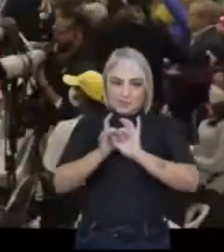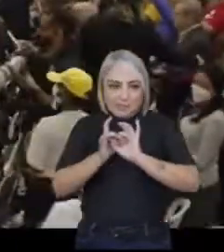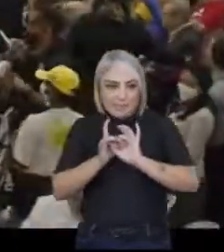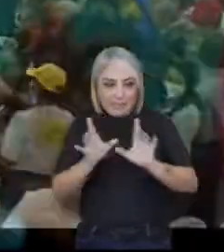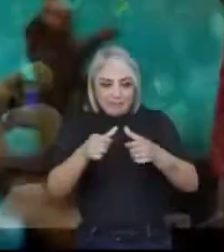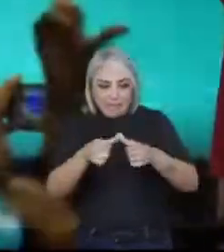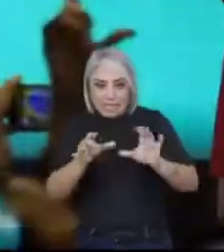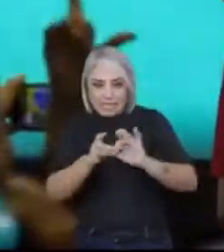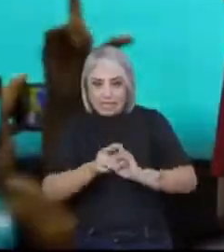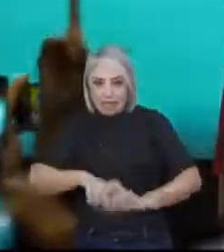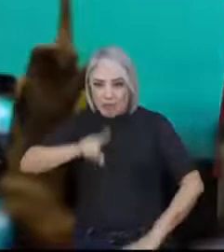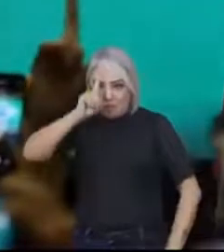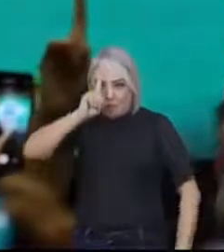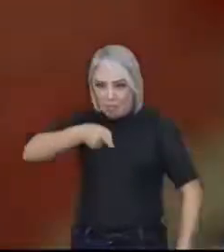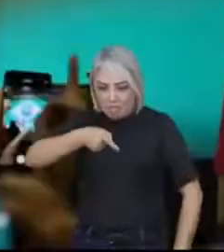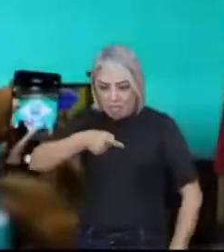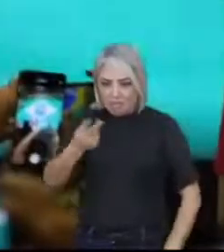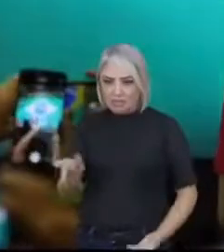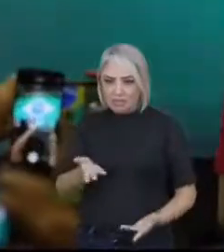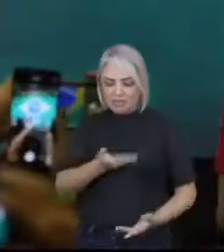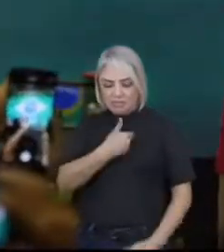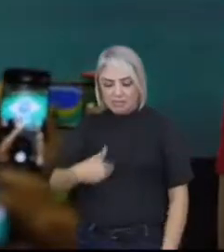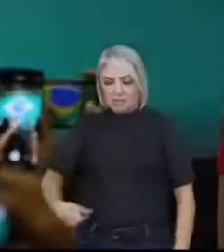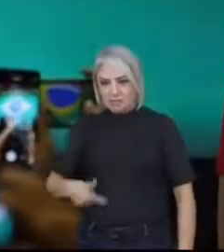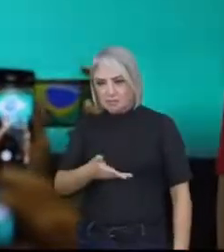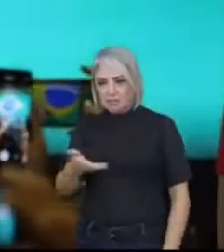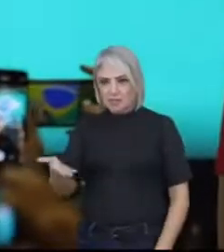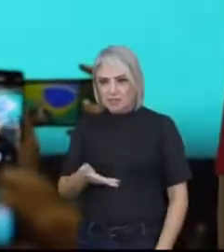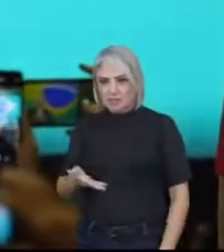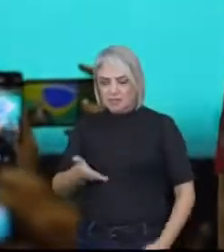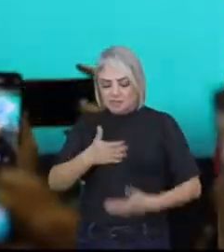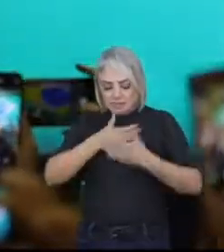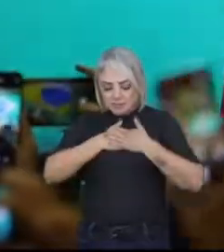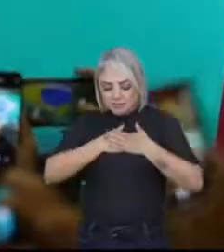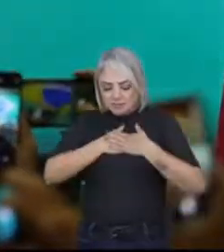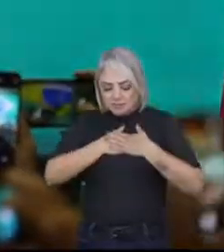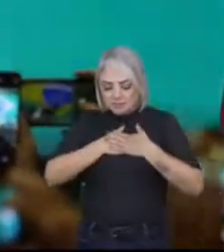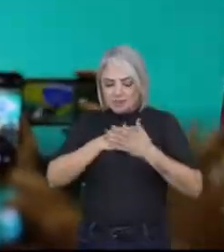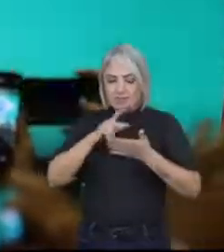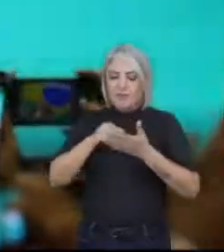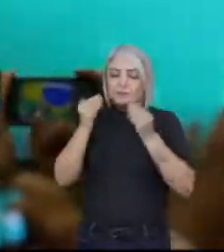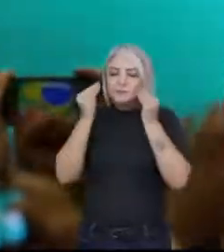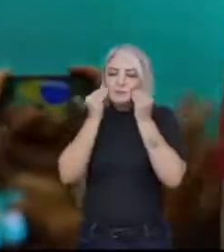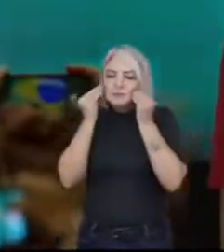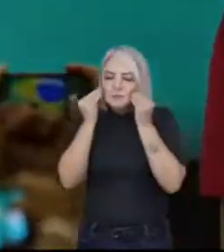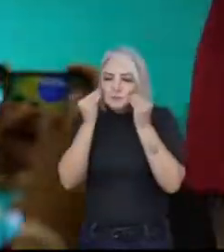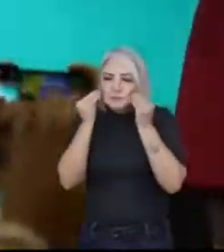autoritarismo que nós estamos governando. No fundo do coração, um beijo para todos vocês.